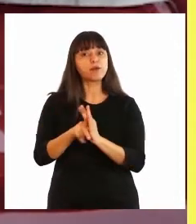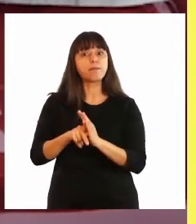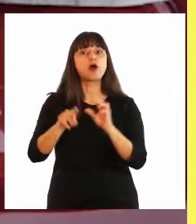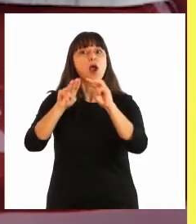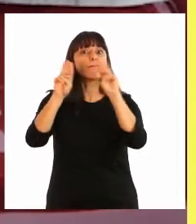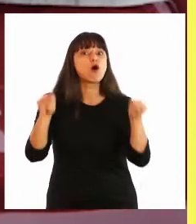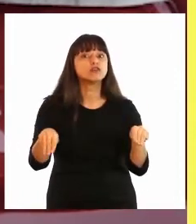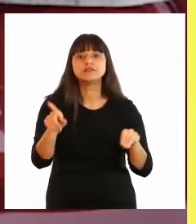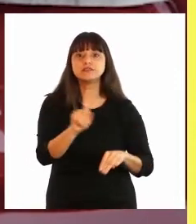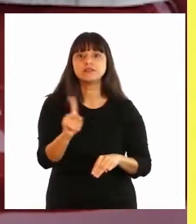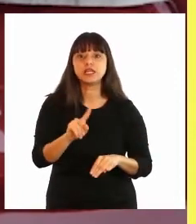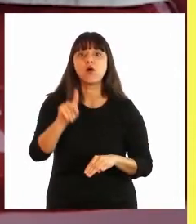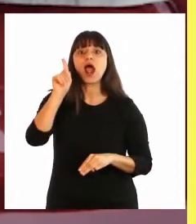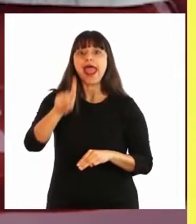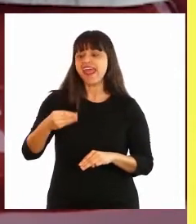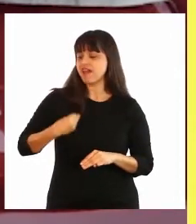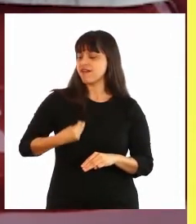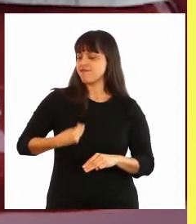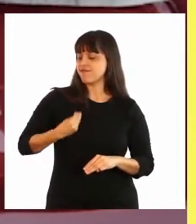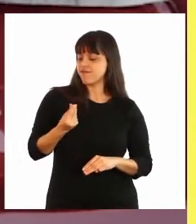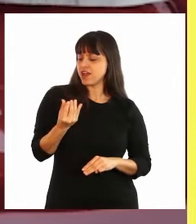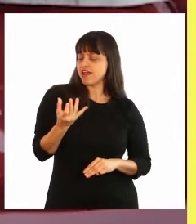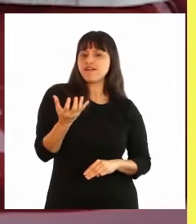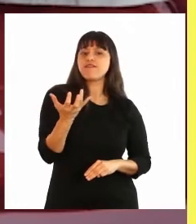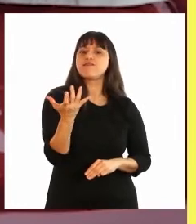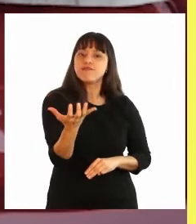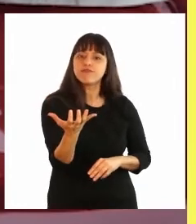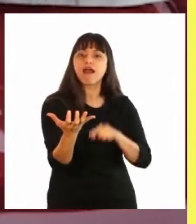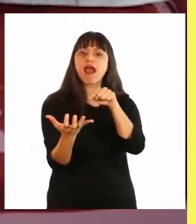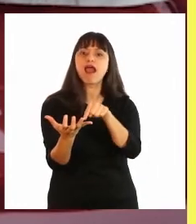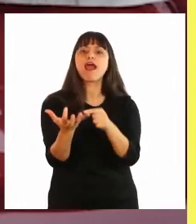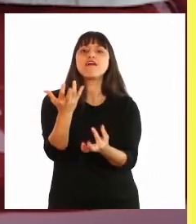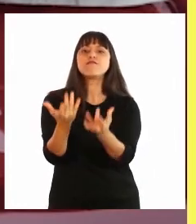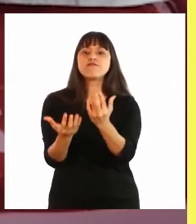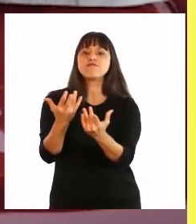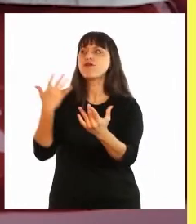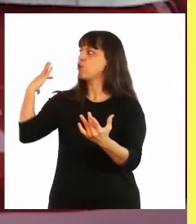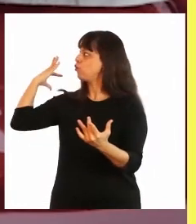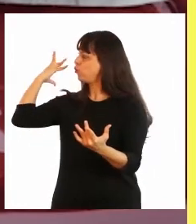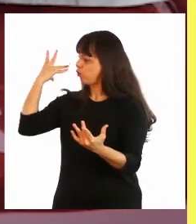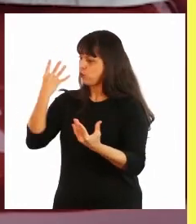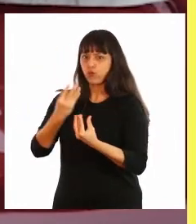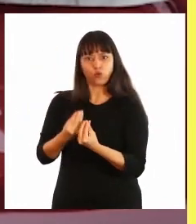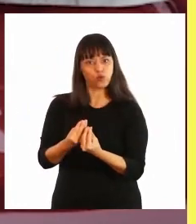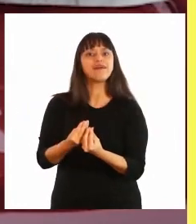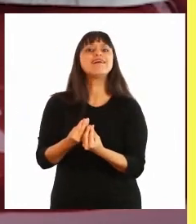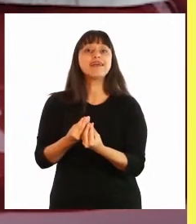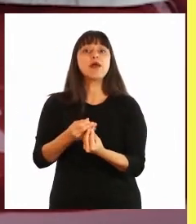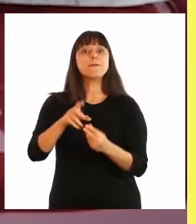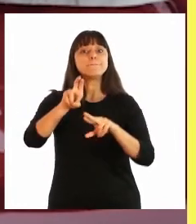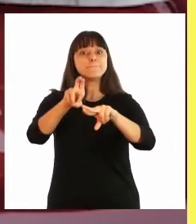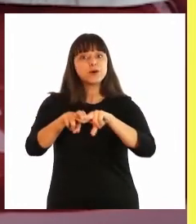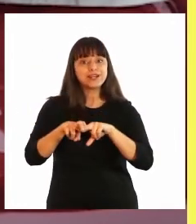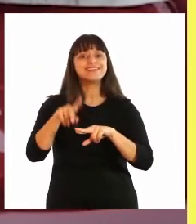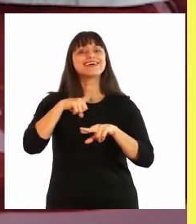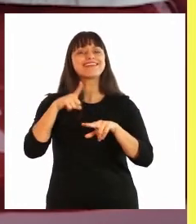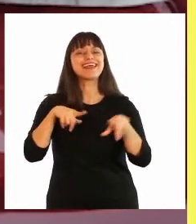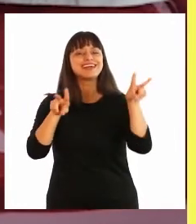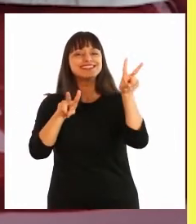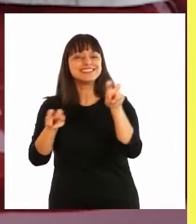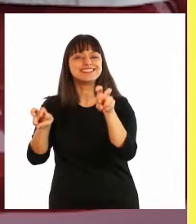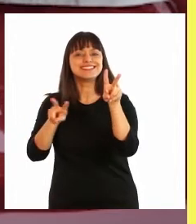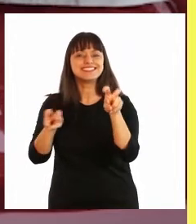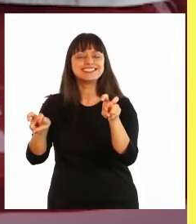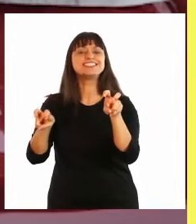é uma chama viva isso, né? Isso continua pegando fogo. E é aí que a gente traz citações do, quando eu penso nos